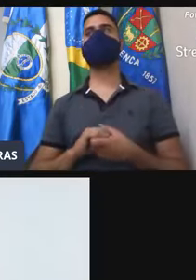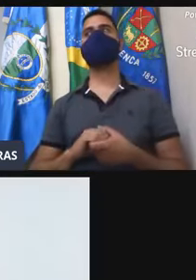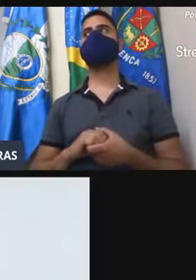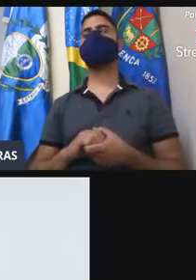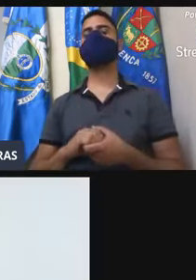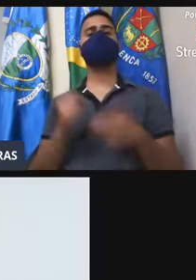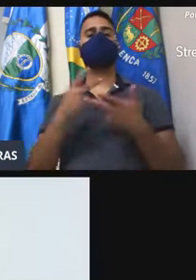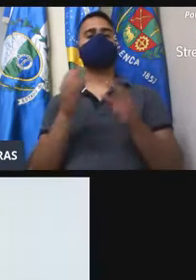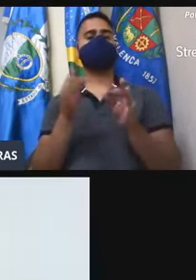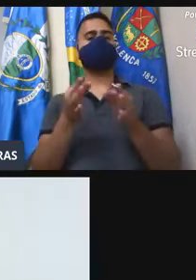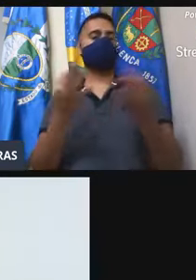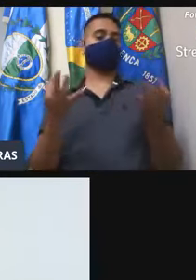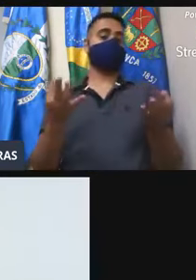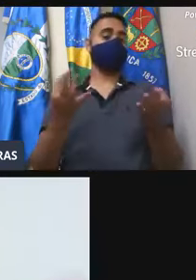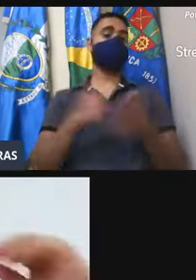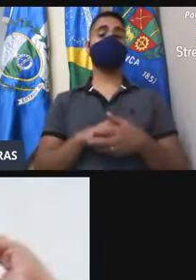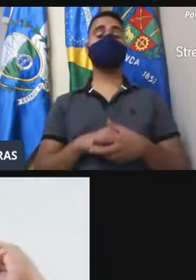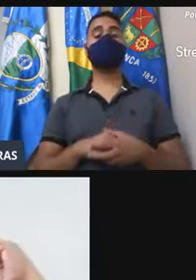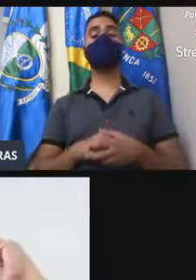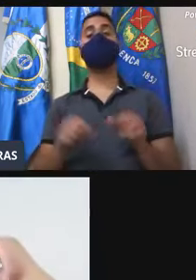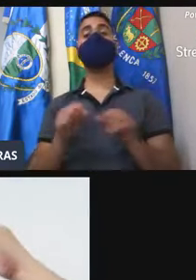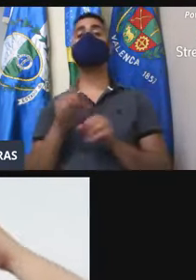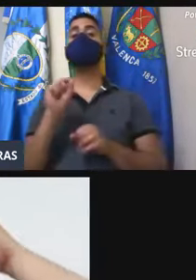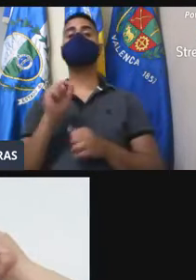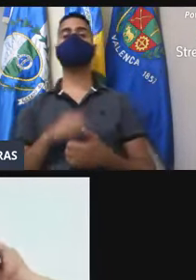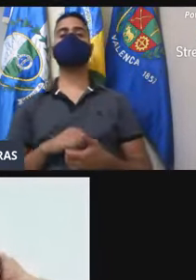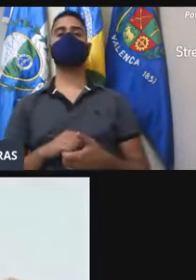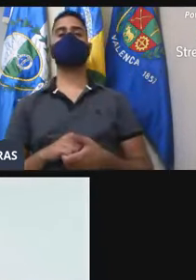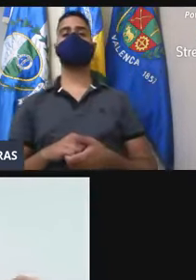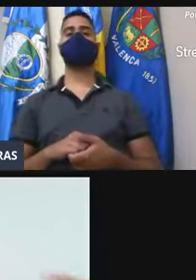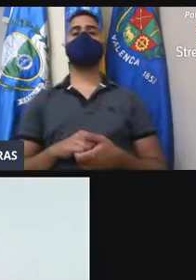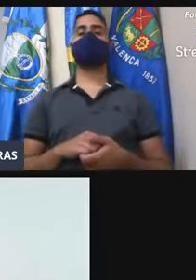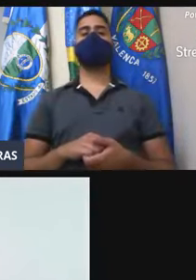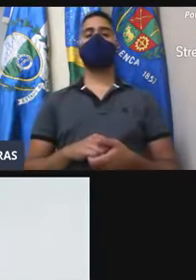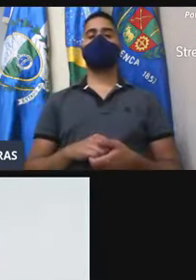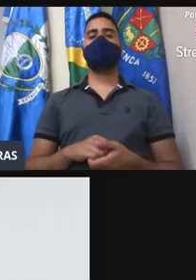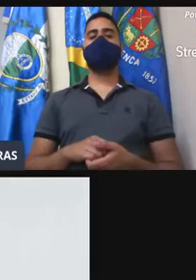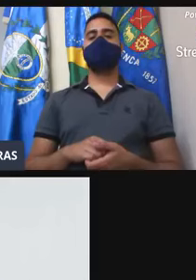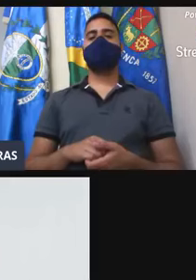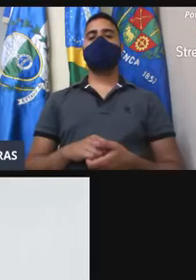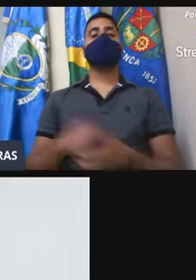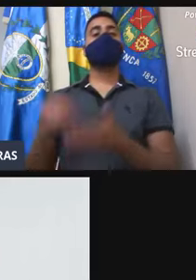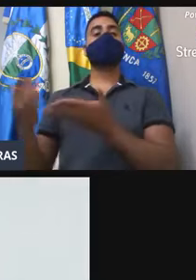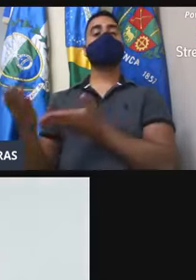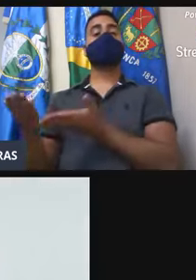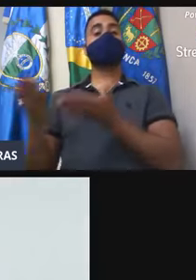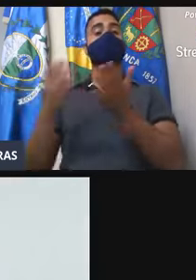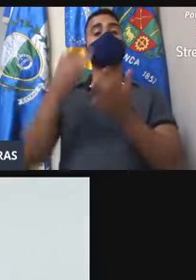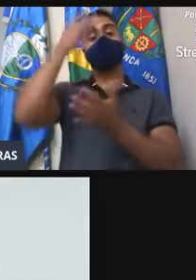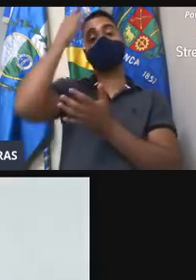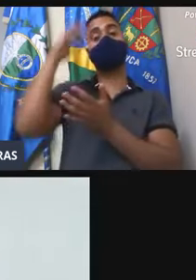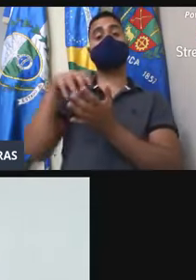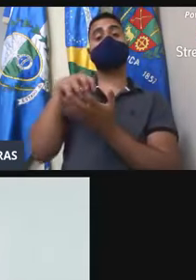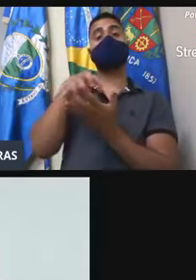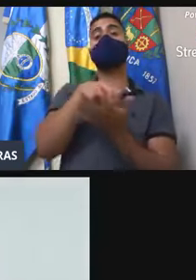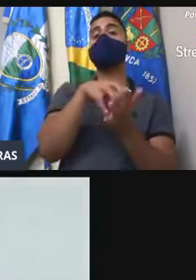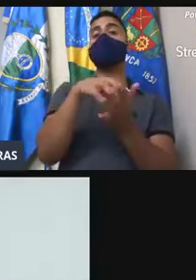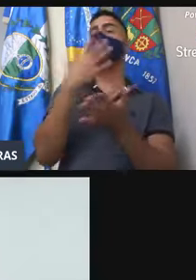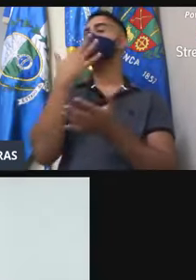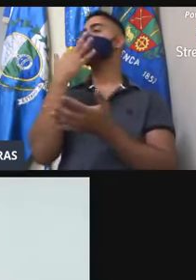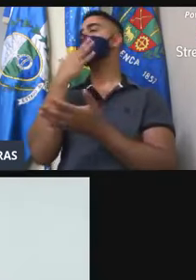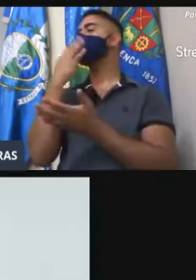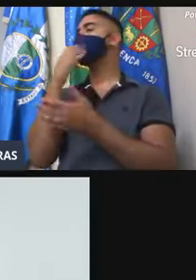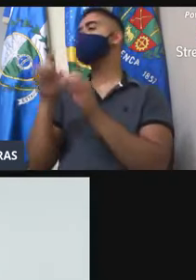bem simples, fazer essa vinda do turista, uma parceria mais do que nunca muito bem-vinda